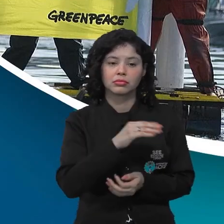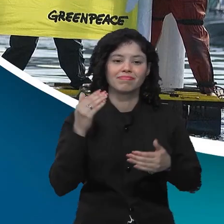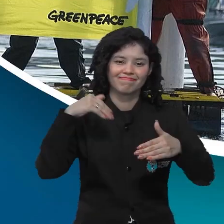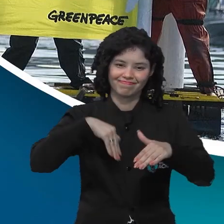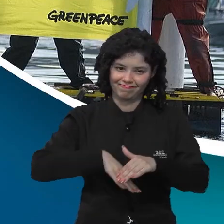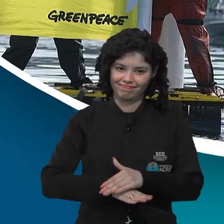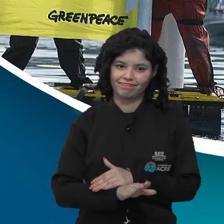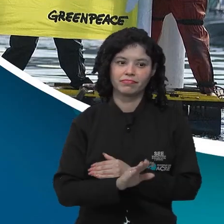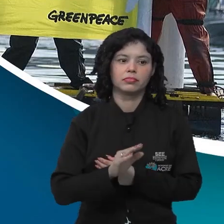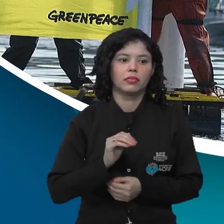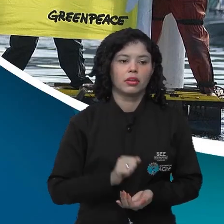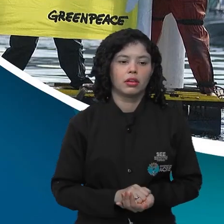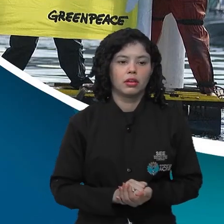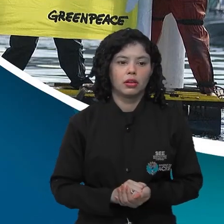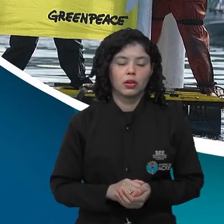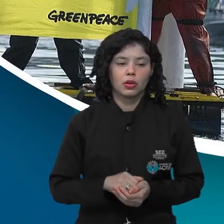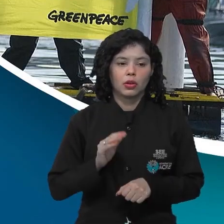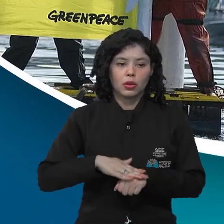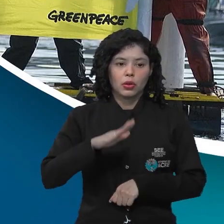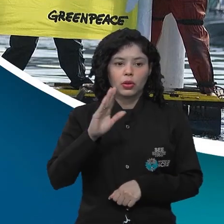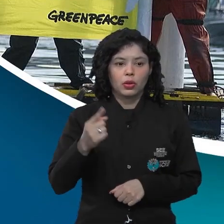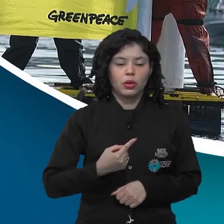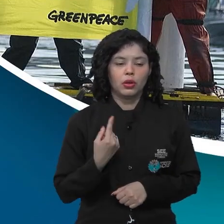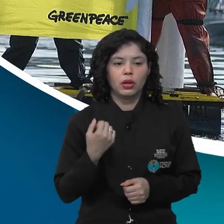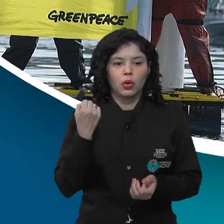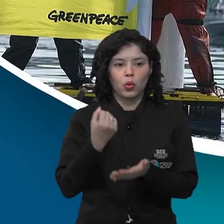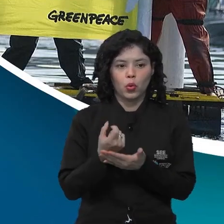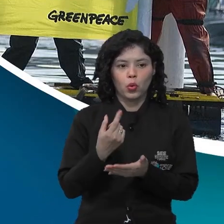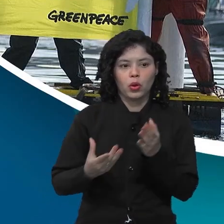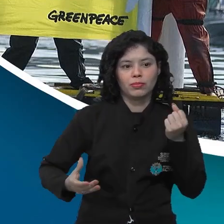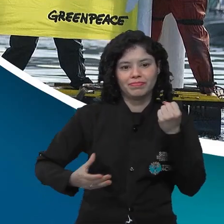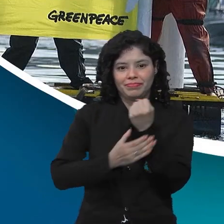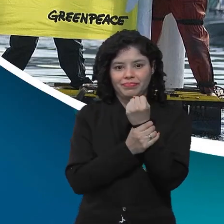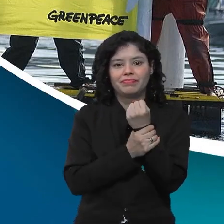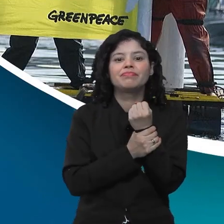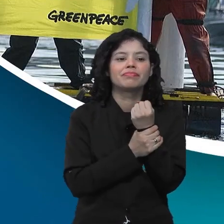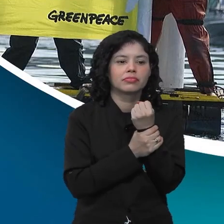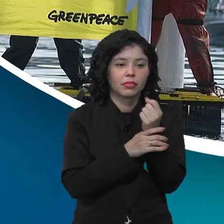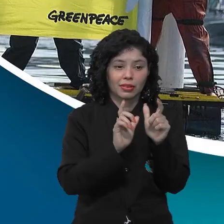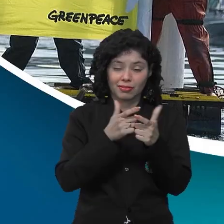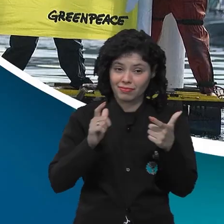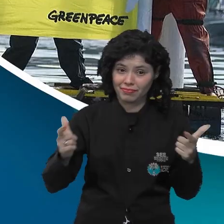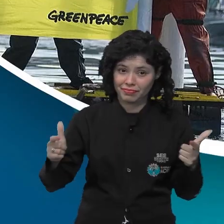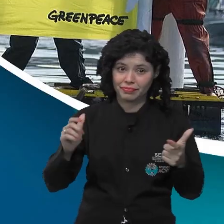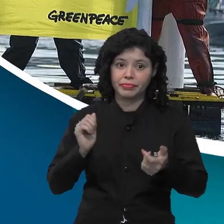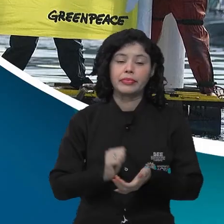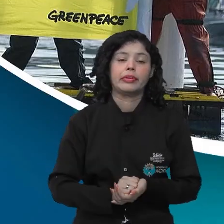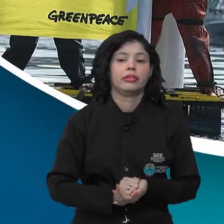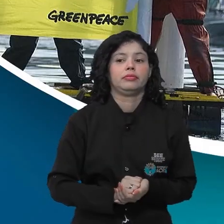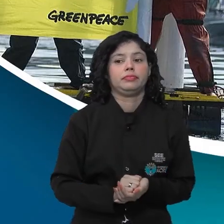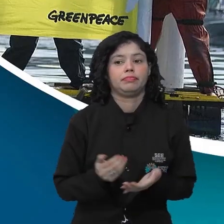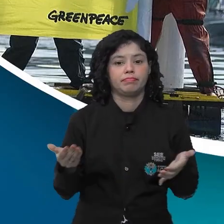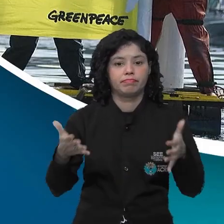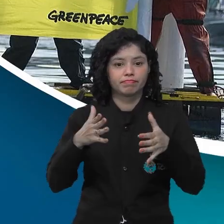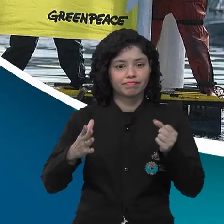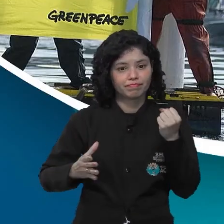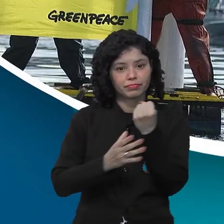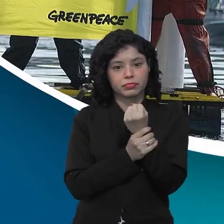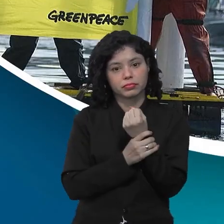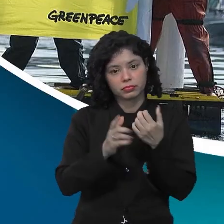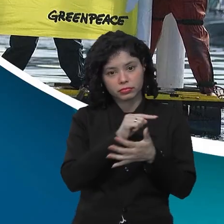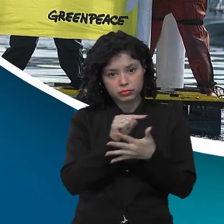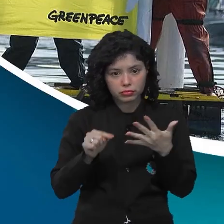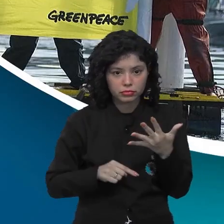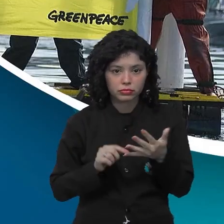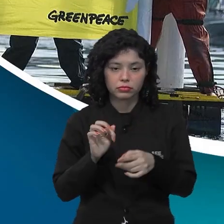difícil armazenamento, alto custo ali de construção e precisa de uma segurança gigantesca, né, para proteger ali os